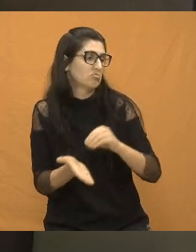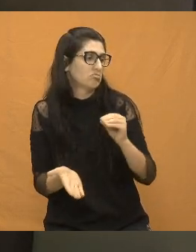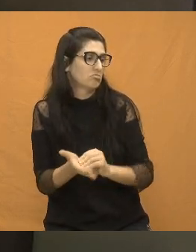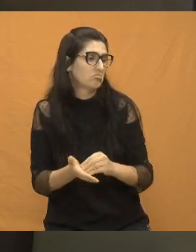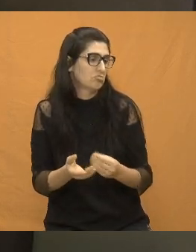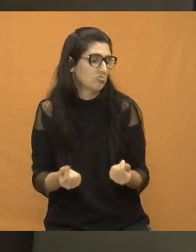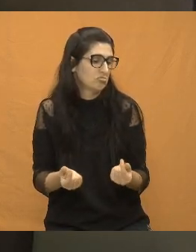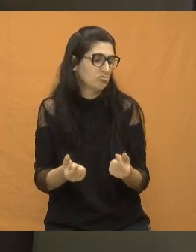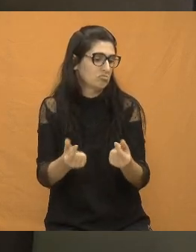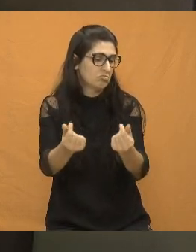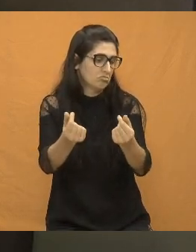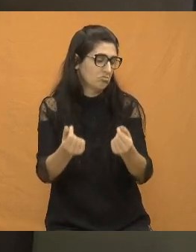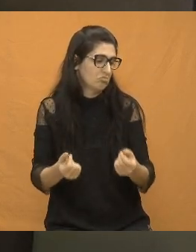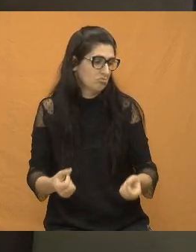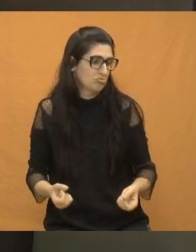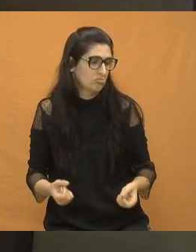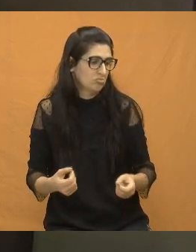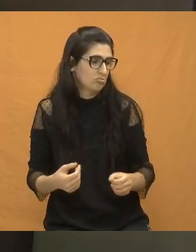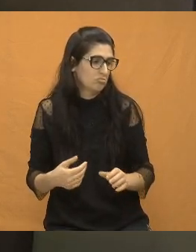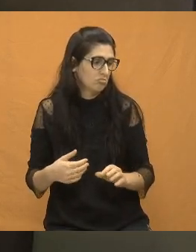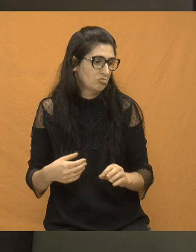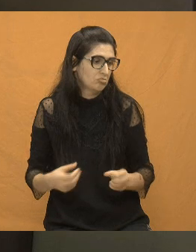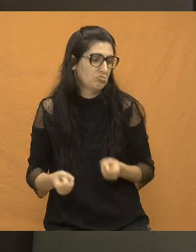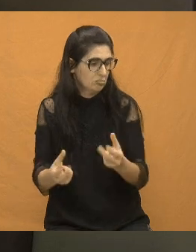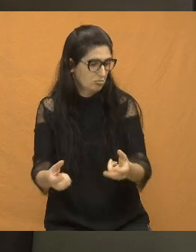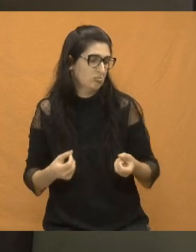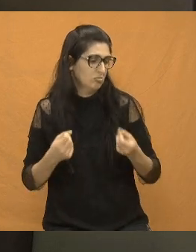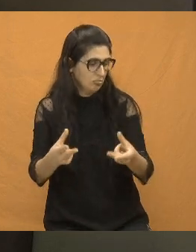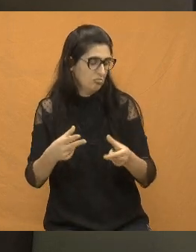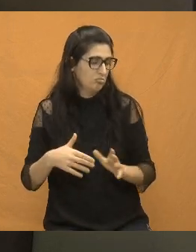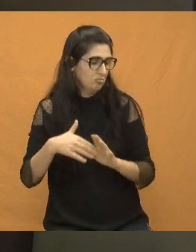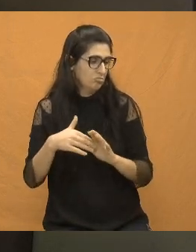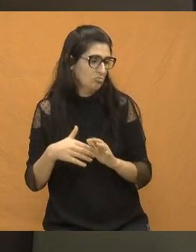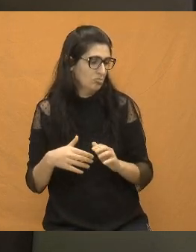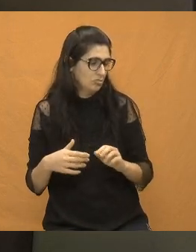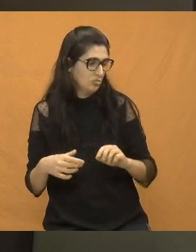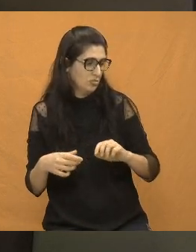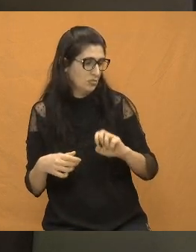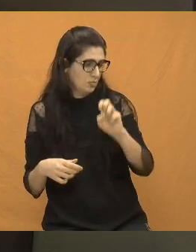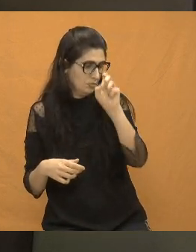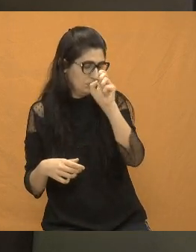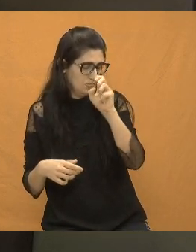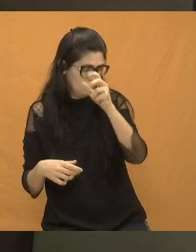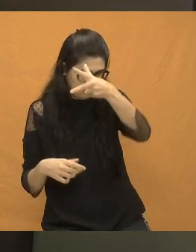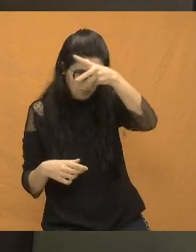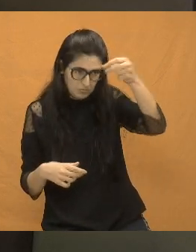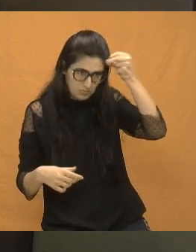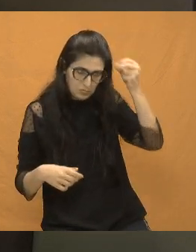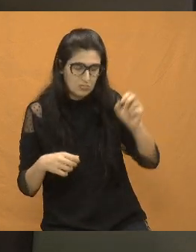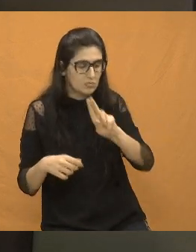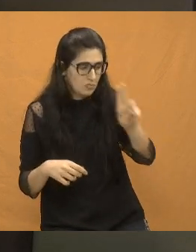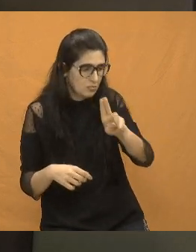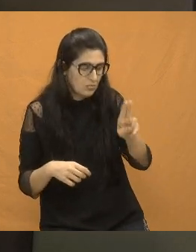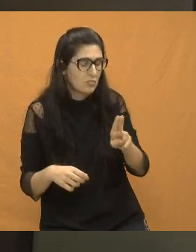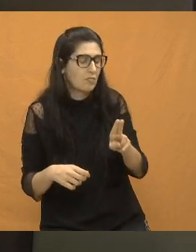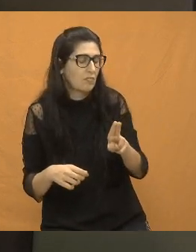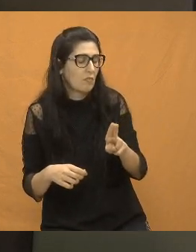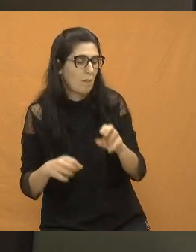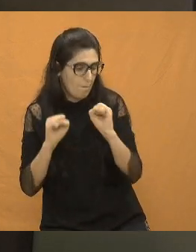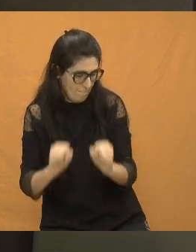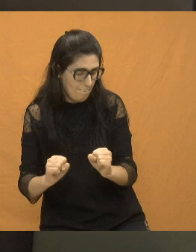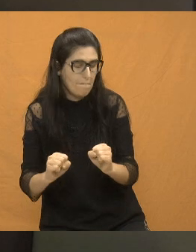Mas a sinalização é essa. Tem 5 milhões do ano passado, entrou tanto esse ano, ficou